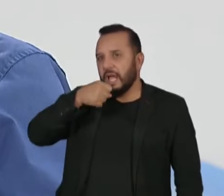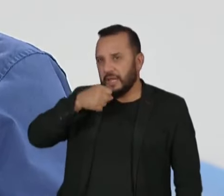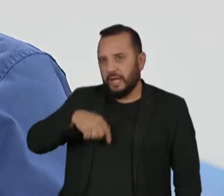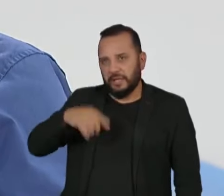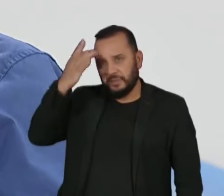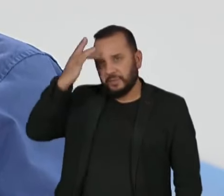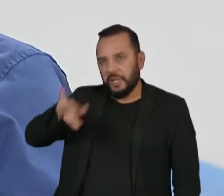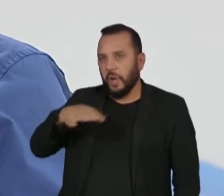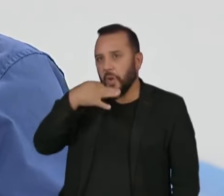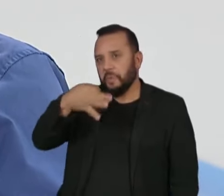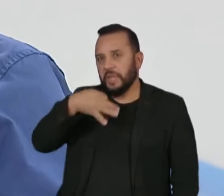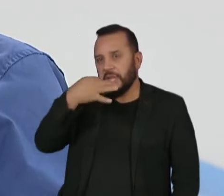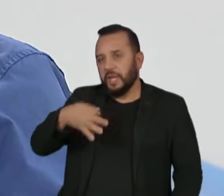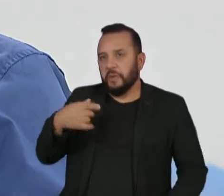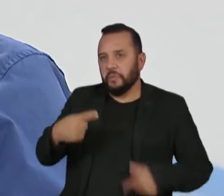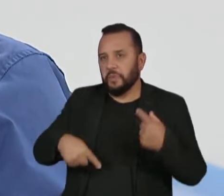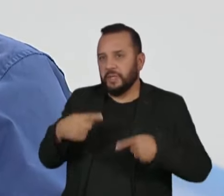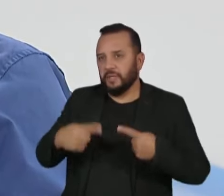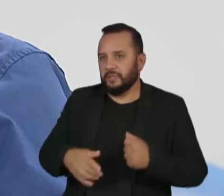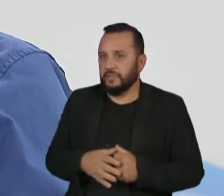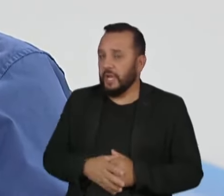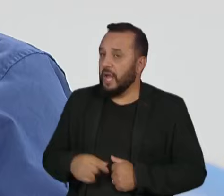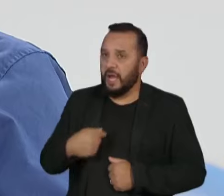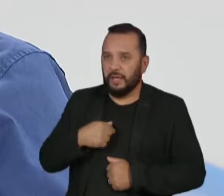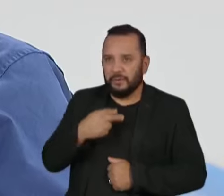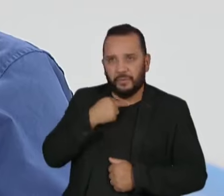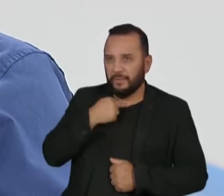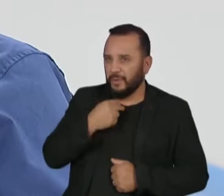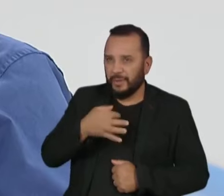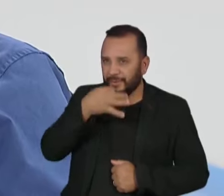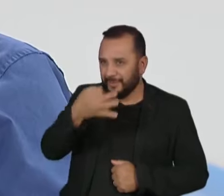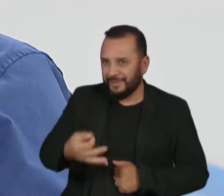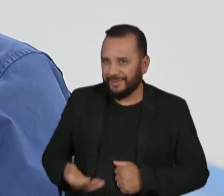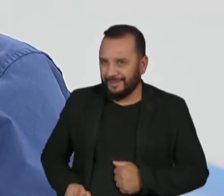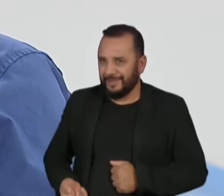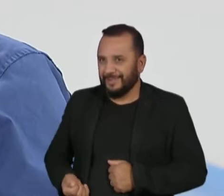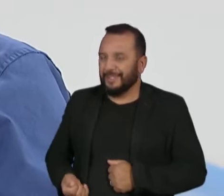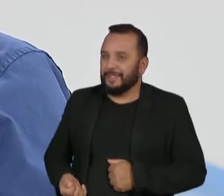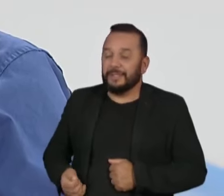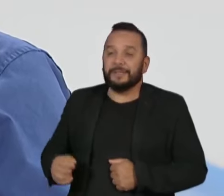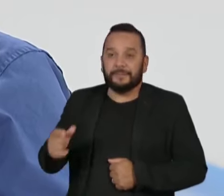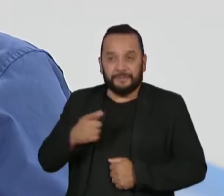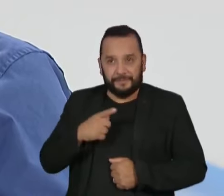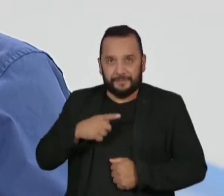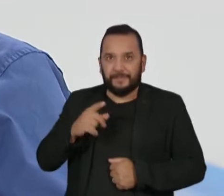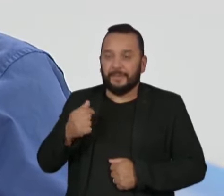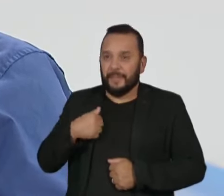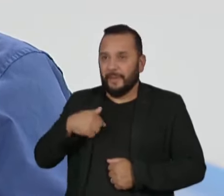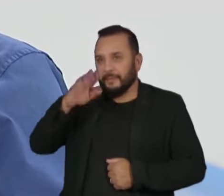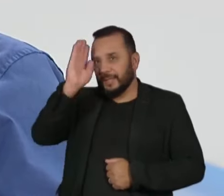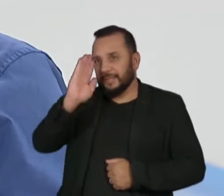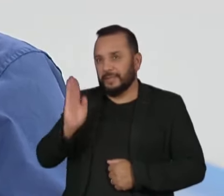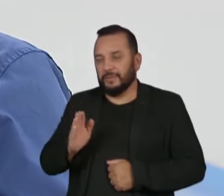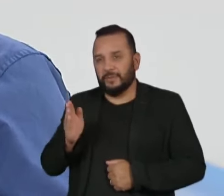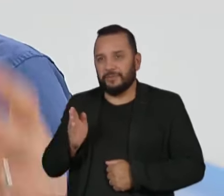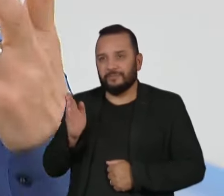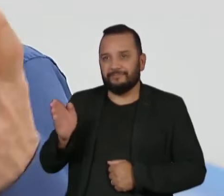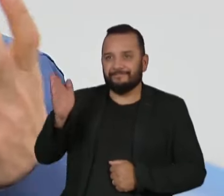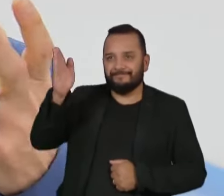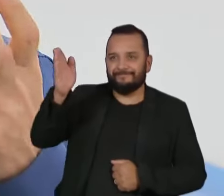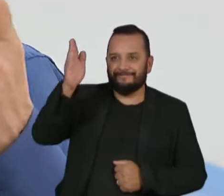e você não tem que falar sobre esse assunto, né? Mesmo agora na tour dos Titãs, as canções elas